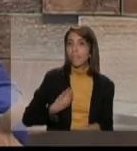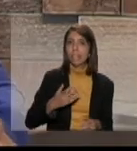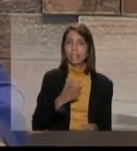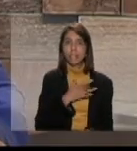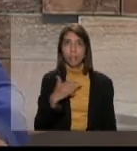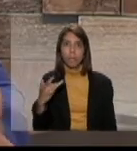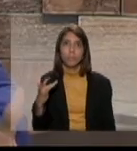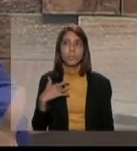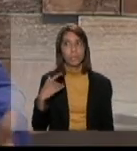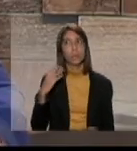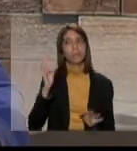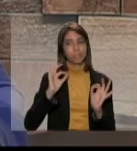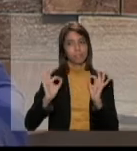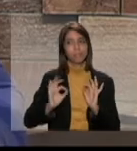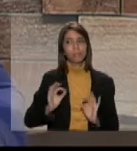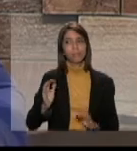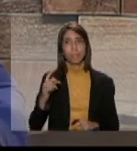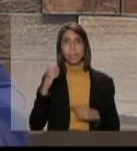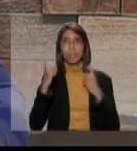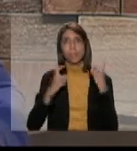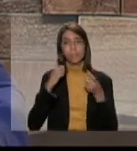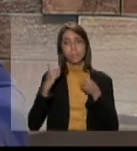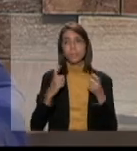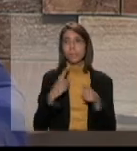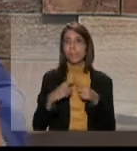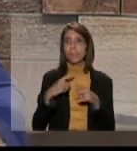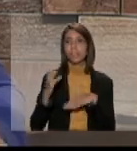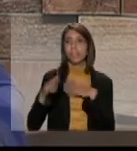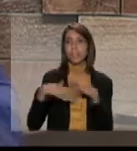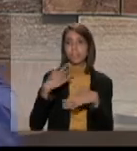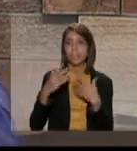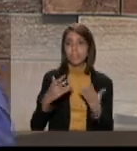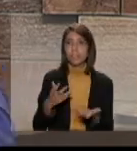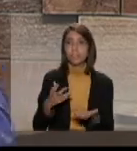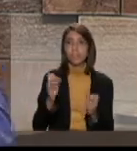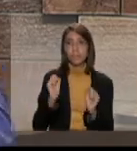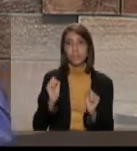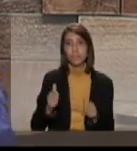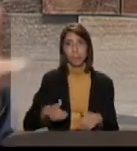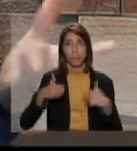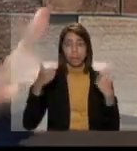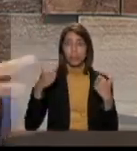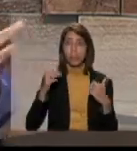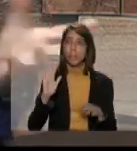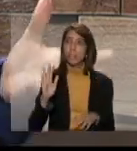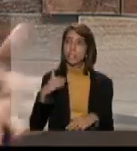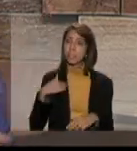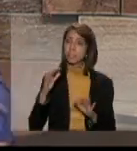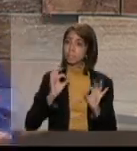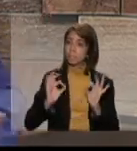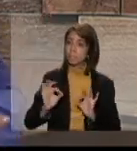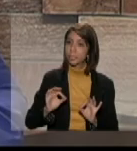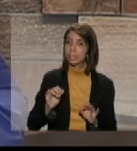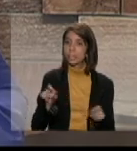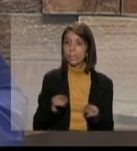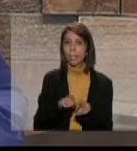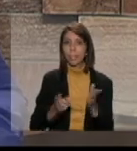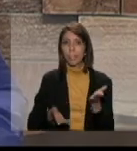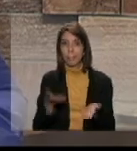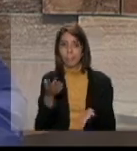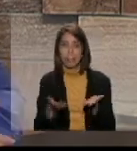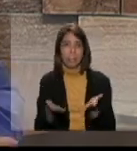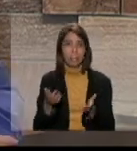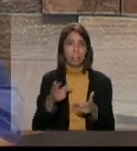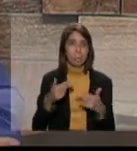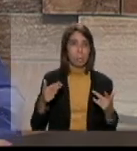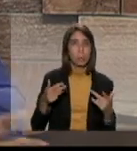geral com a qualidade de vida com a minha saúde com isso sou muito vaidosa porque aí claro que a consequência você fica melhor e tal é mas eu sou super